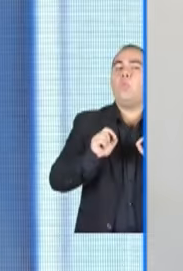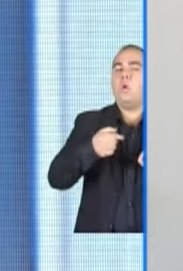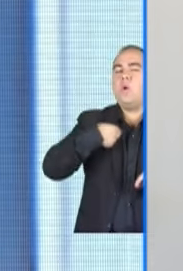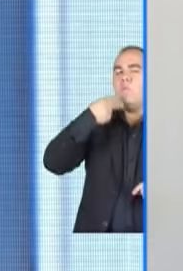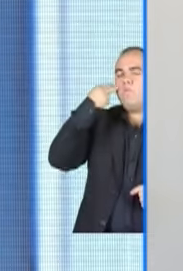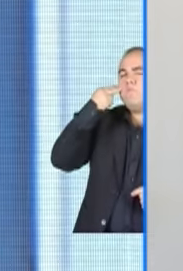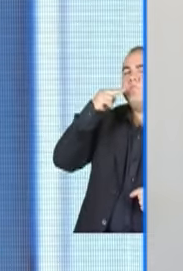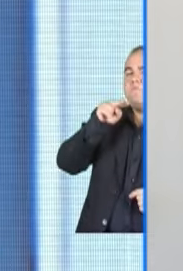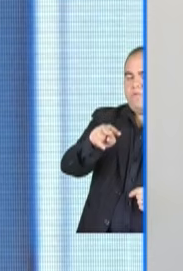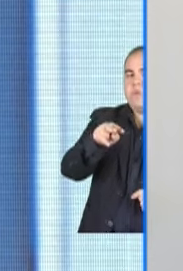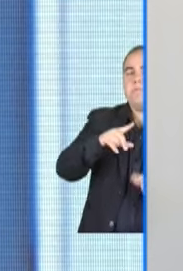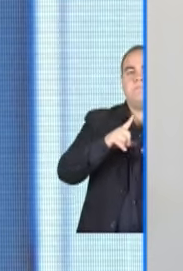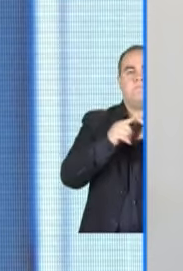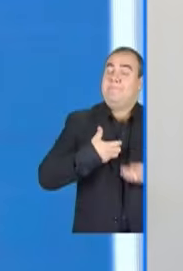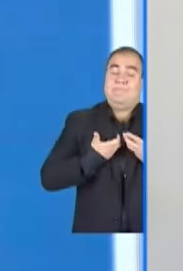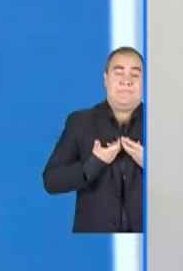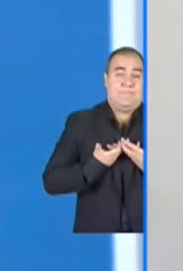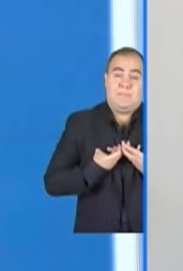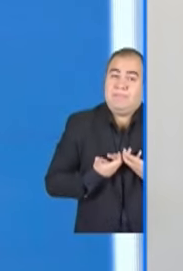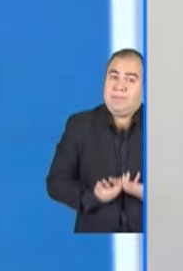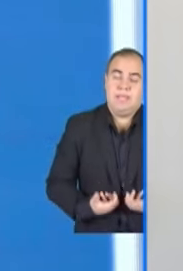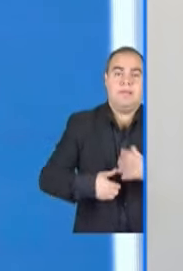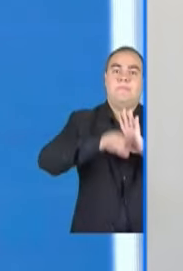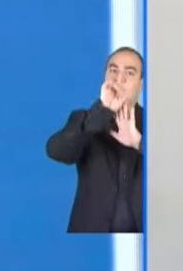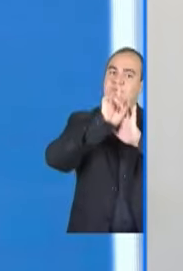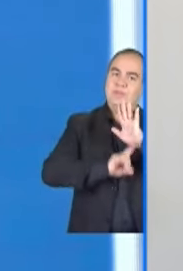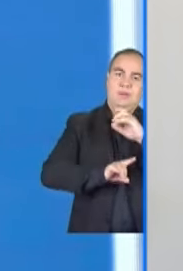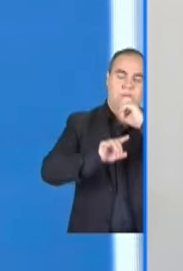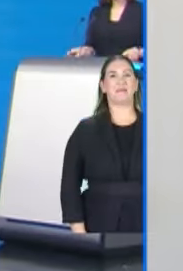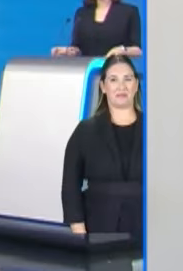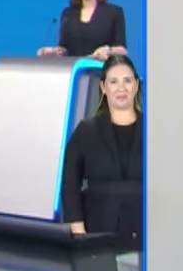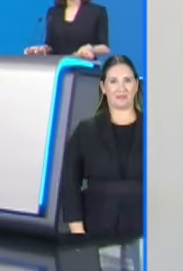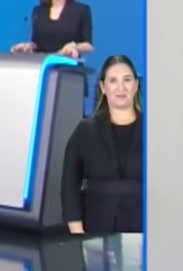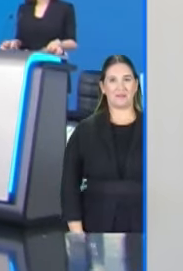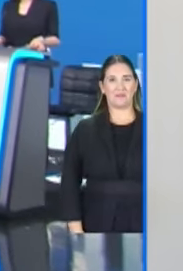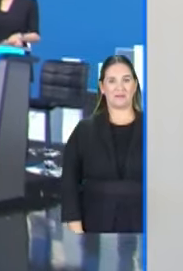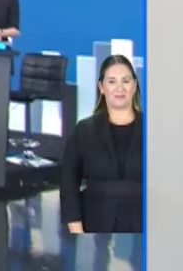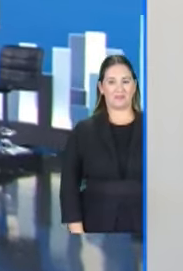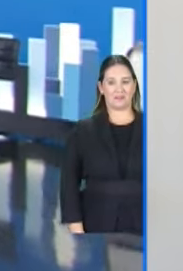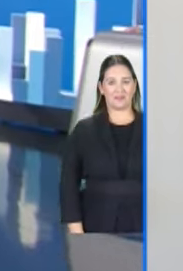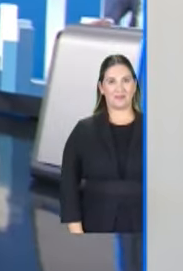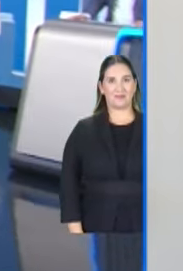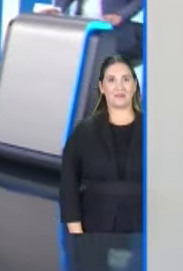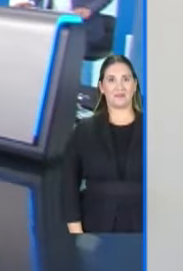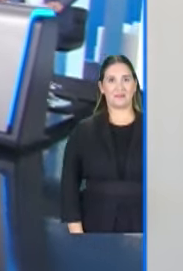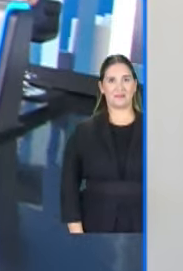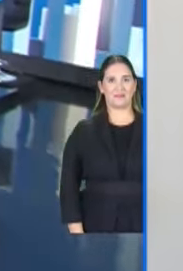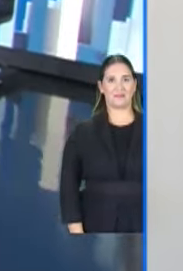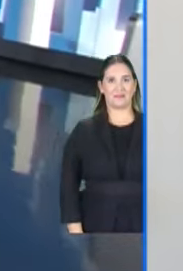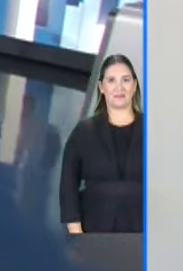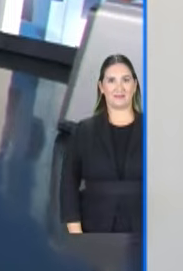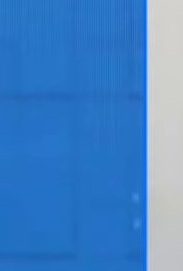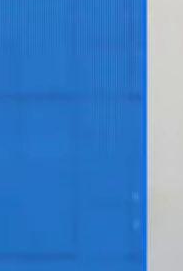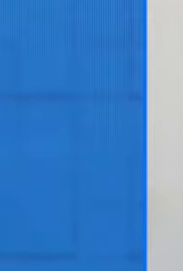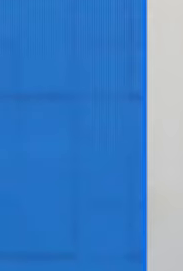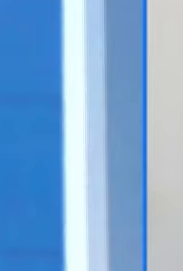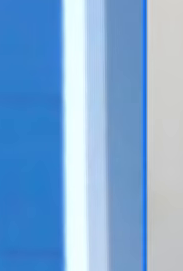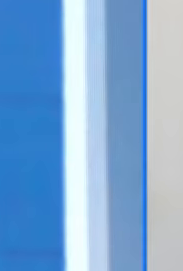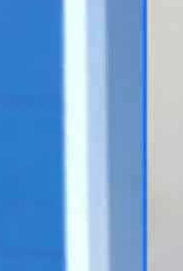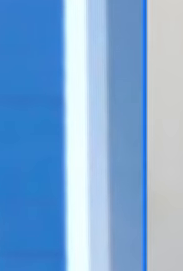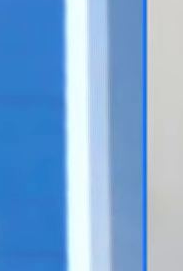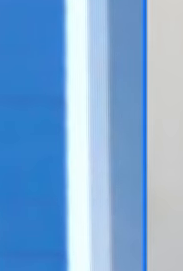vai se confirmando, essa tendência de um segundo turno entre a candidatura do Guilherme